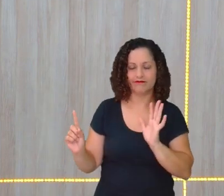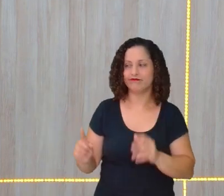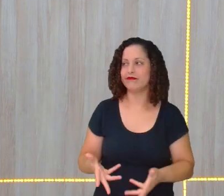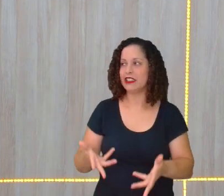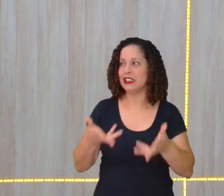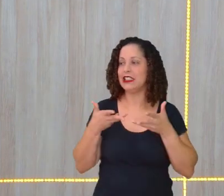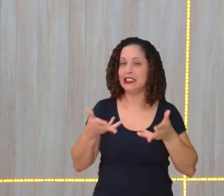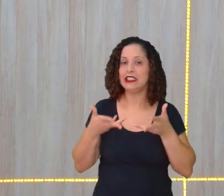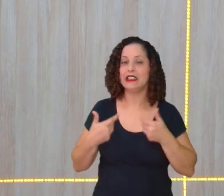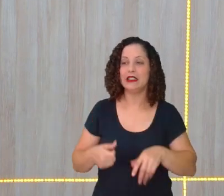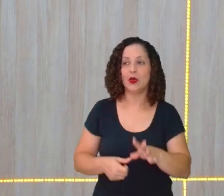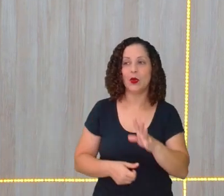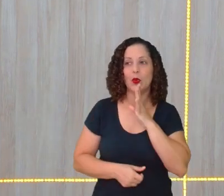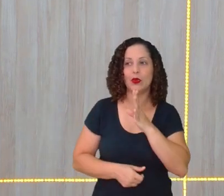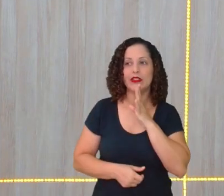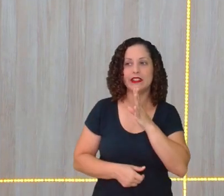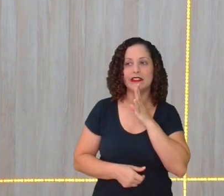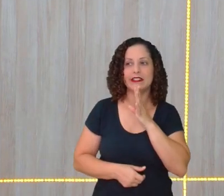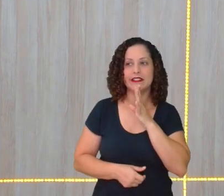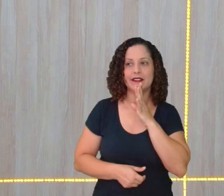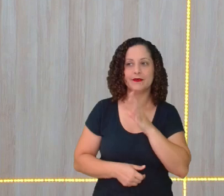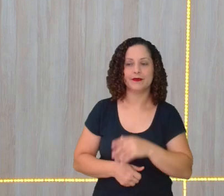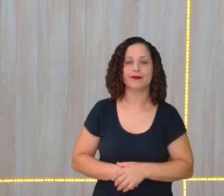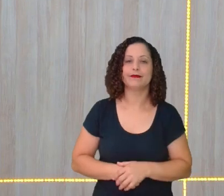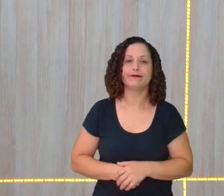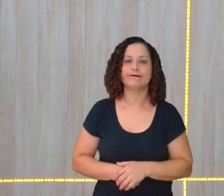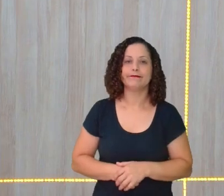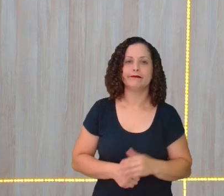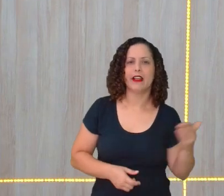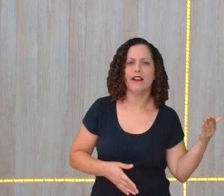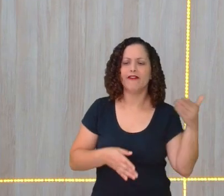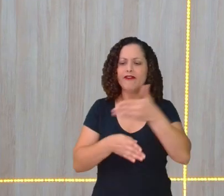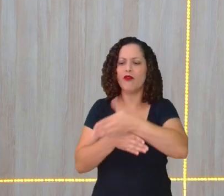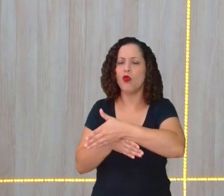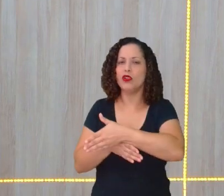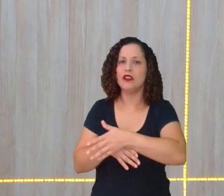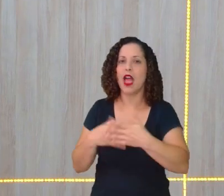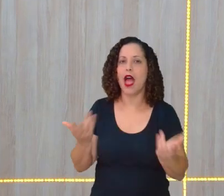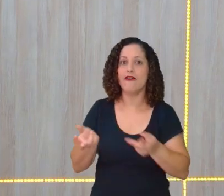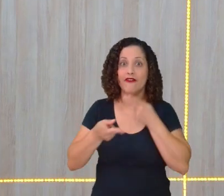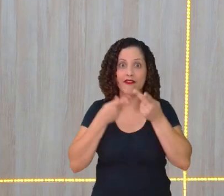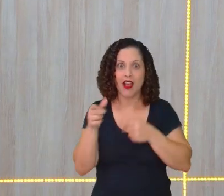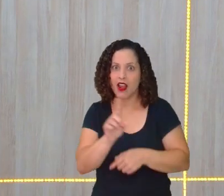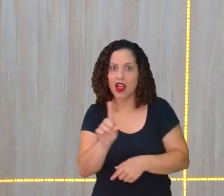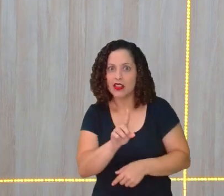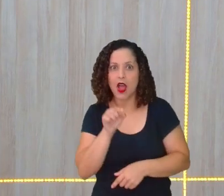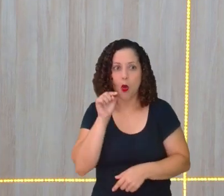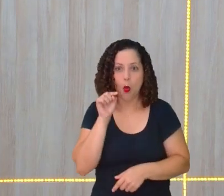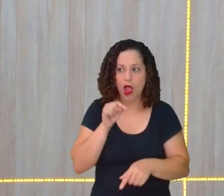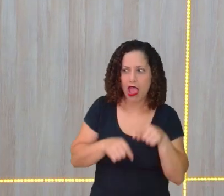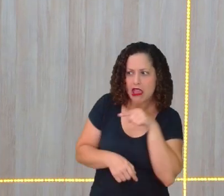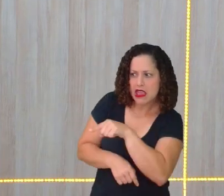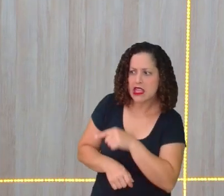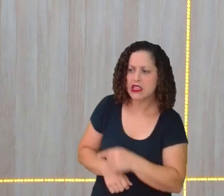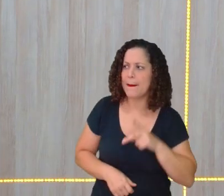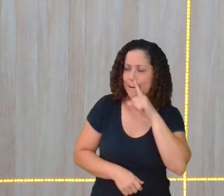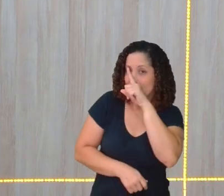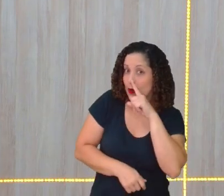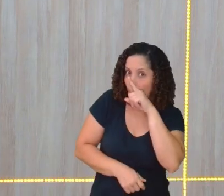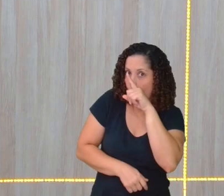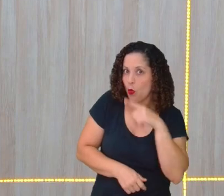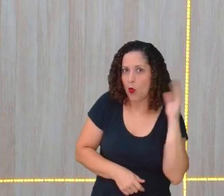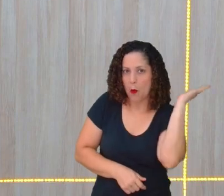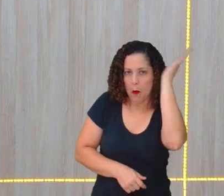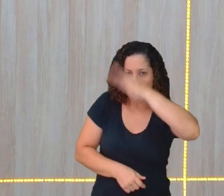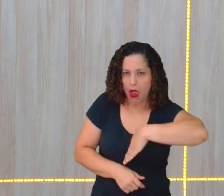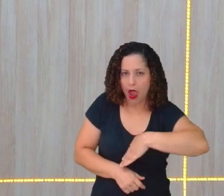queria conhecer. Então ela foi atrás dele. E o pessoal dizia, não vá porque ele é perigoso, ele é mau, ele é agressivo,